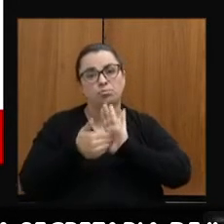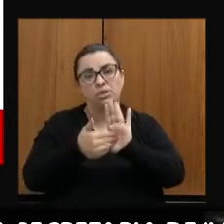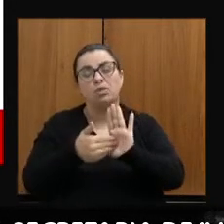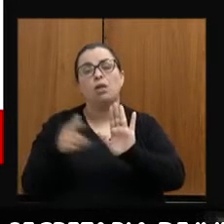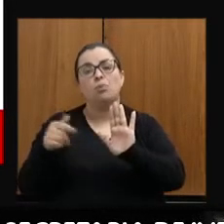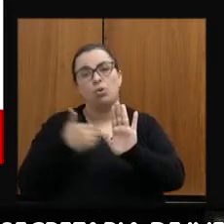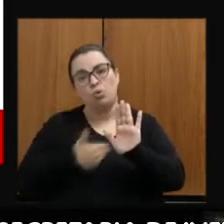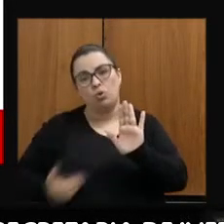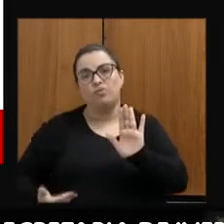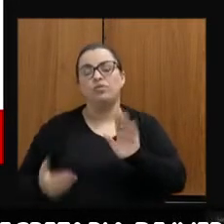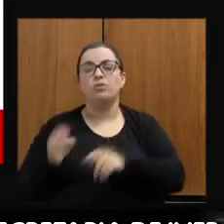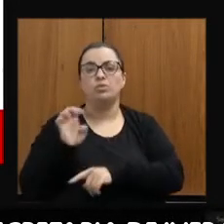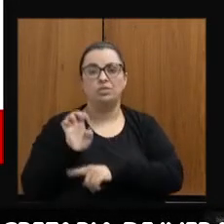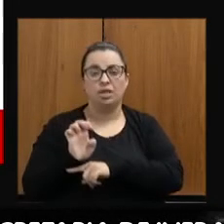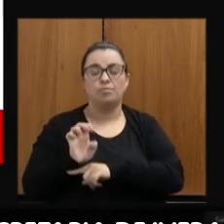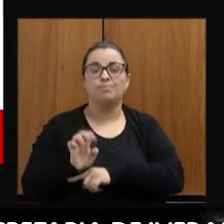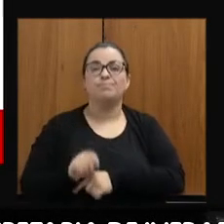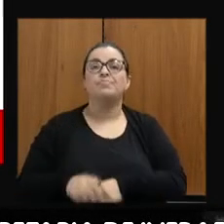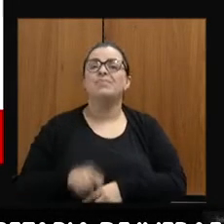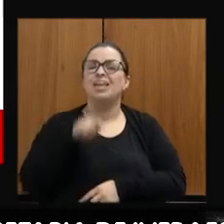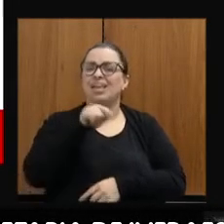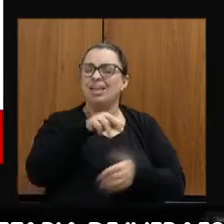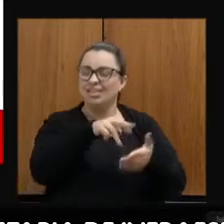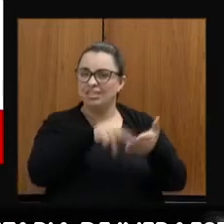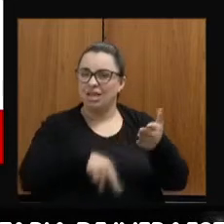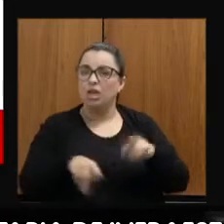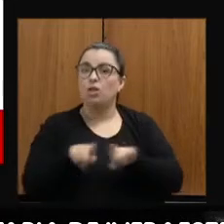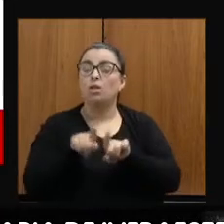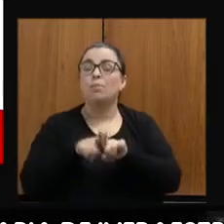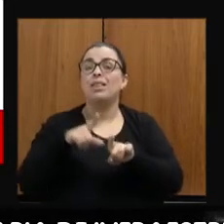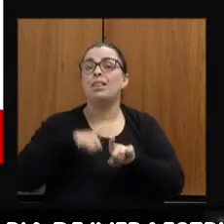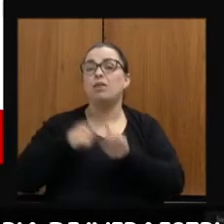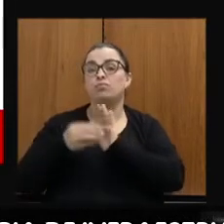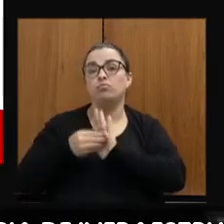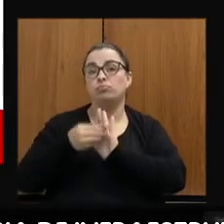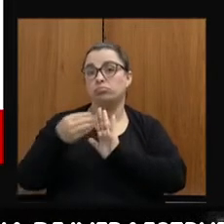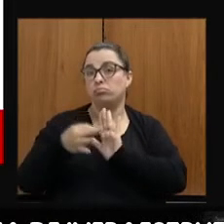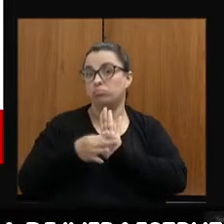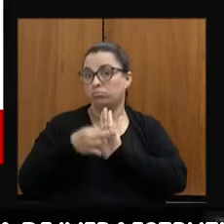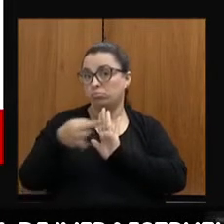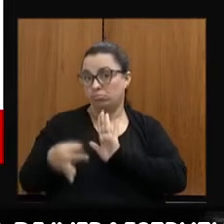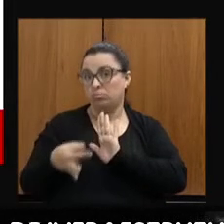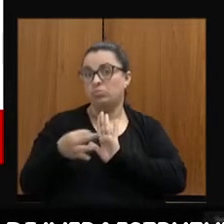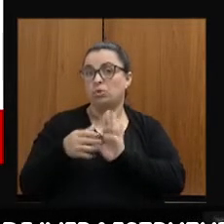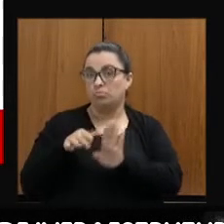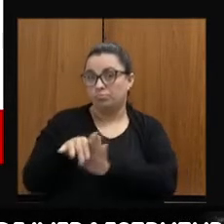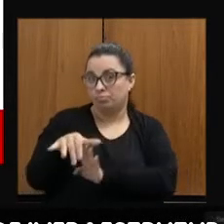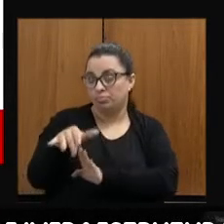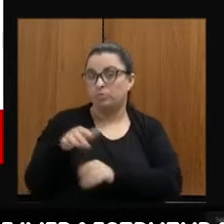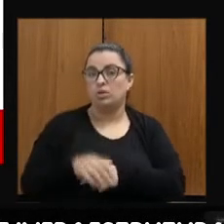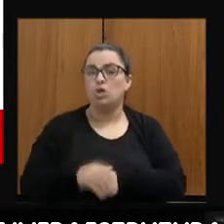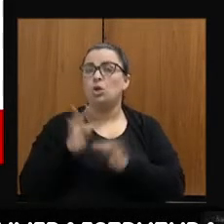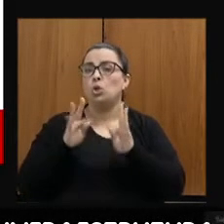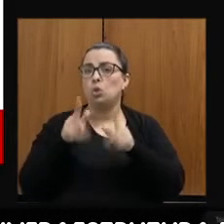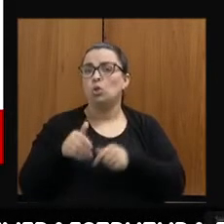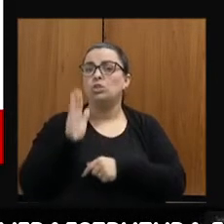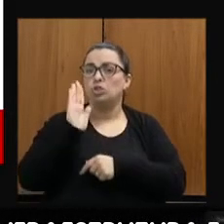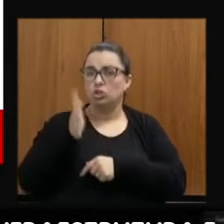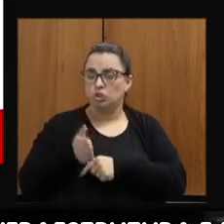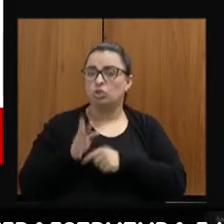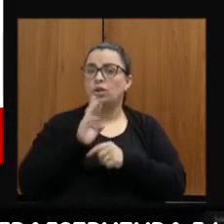nesse mesmo relatório foram feitas recomendações e eu cito aqui algumas delas todas elas atendidas